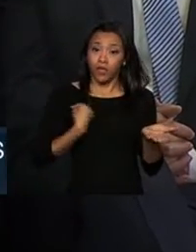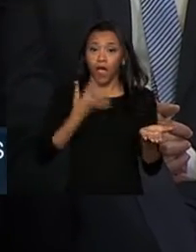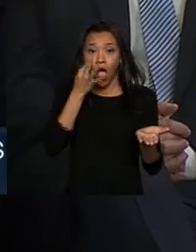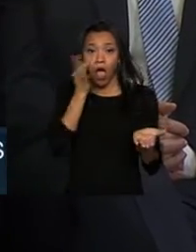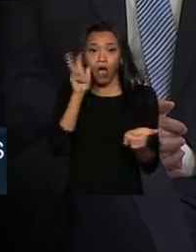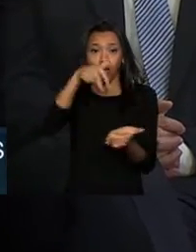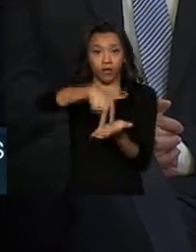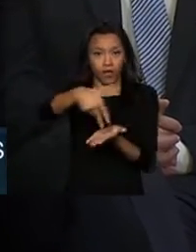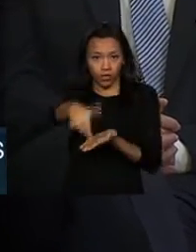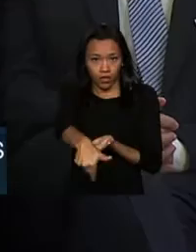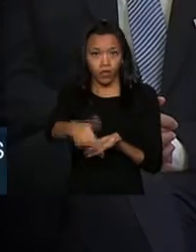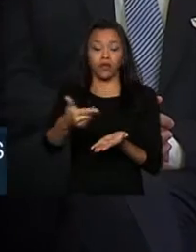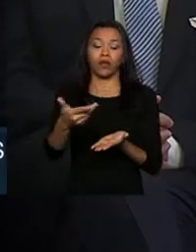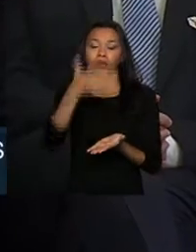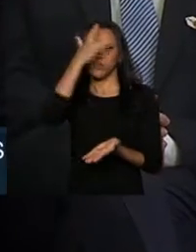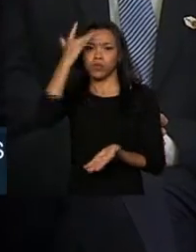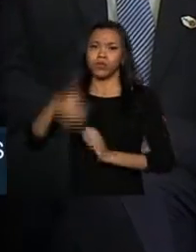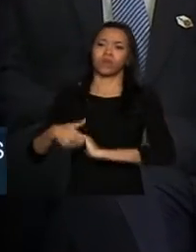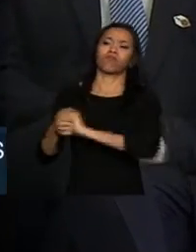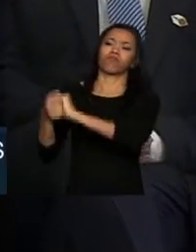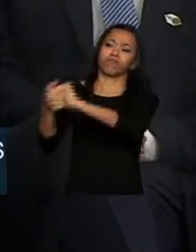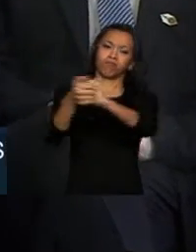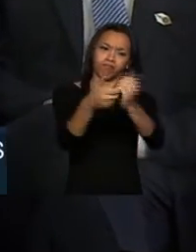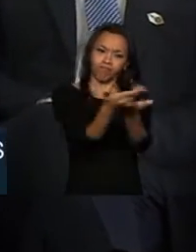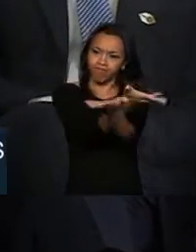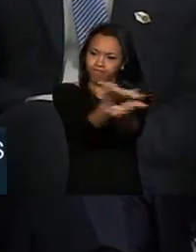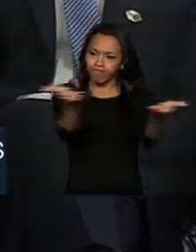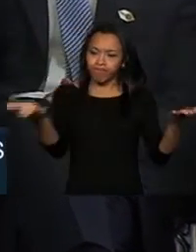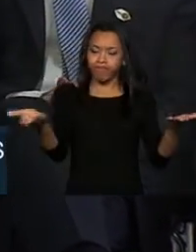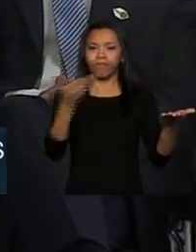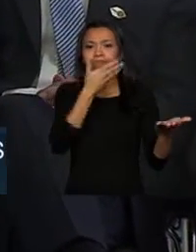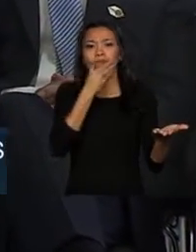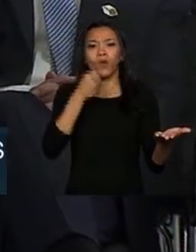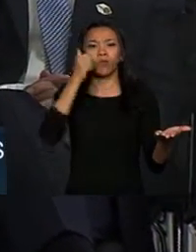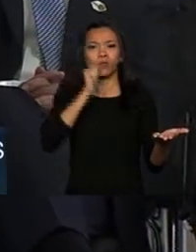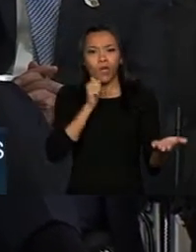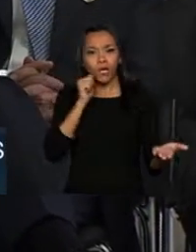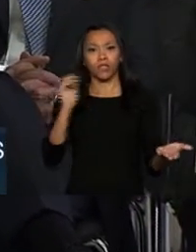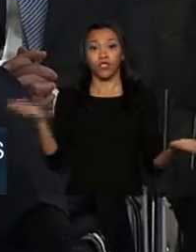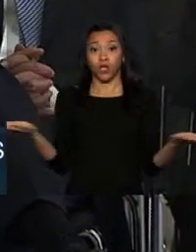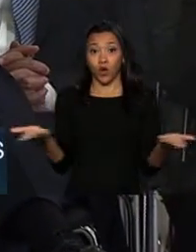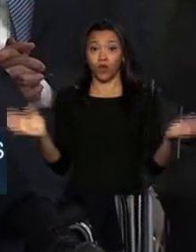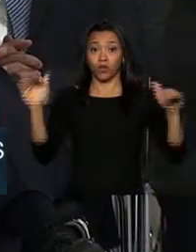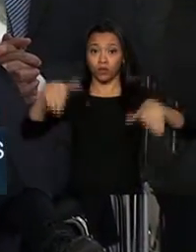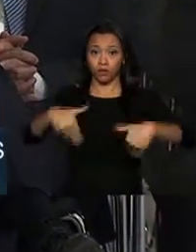as autoridades presentes, minhas senhoras e meus senhores.